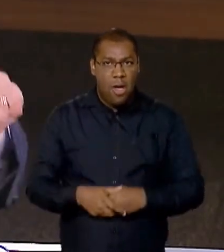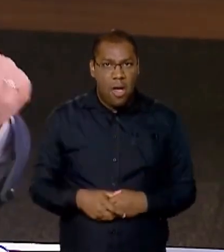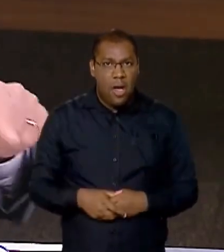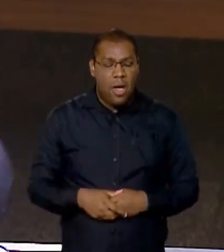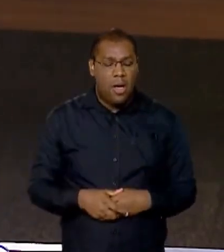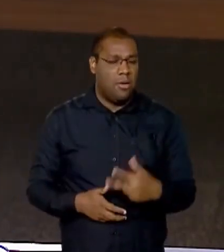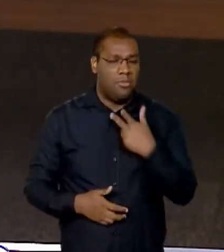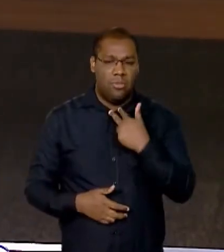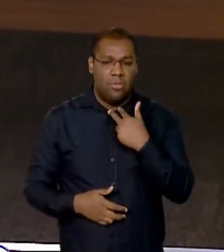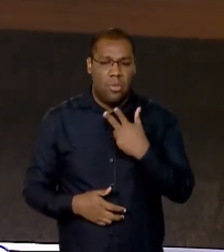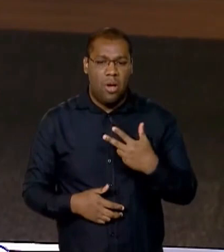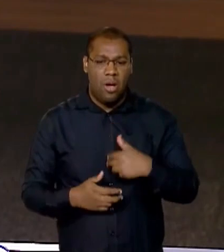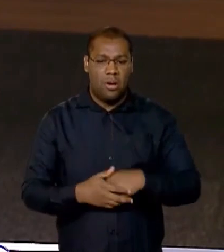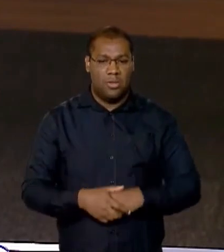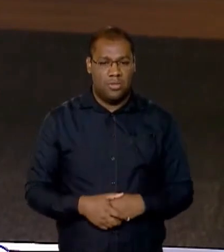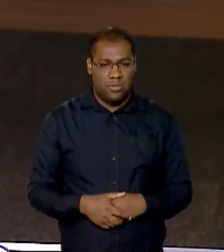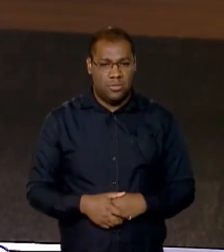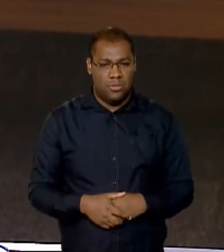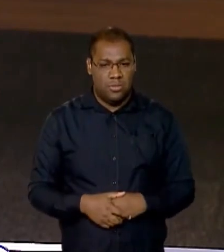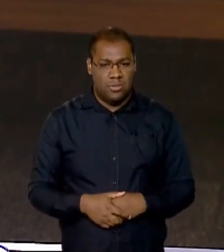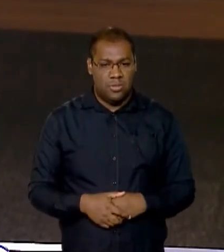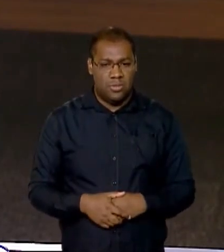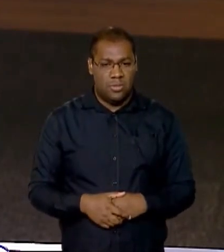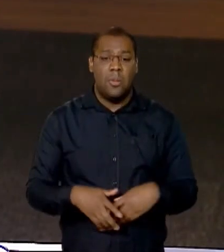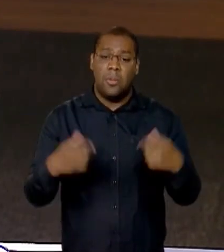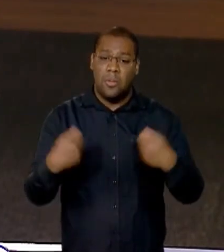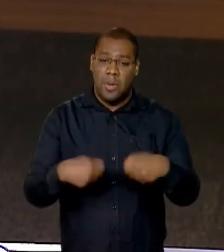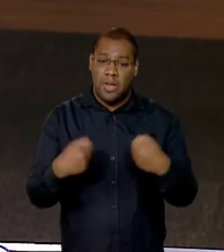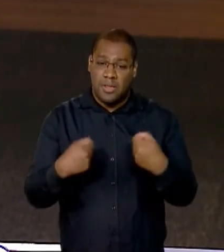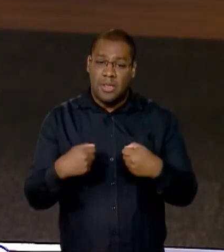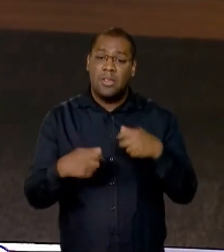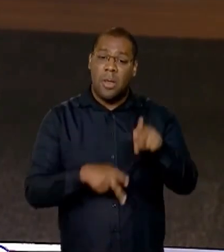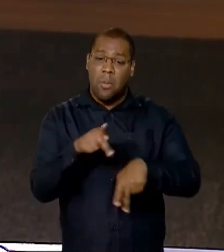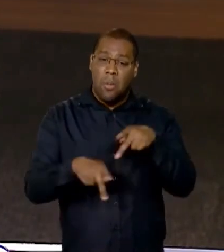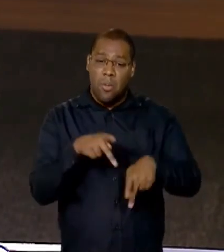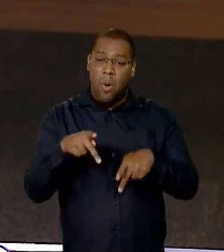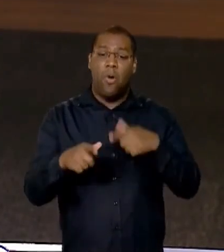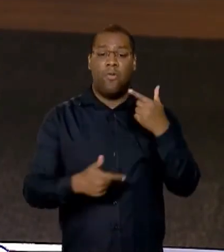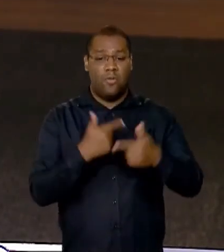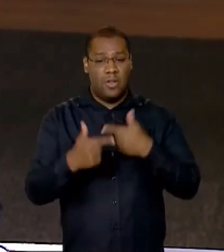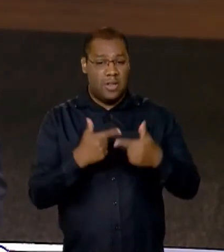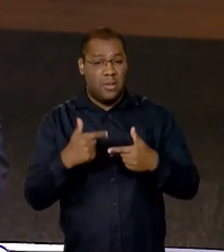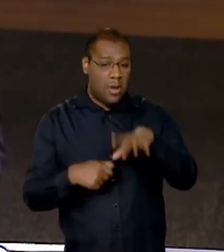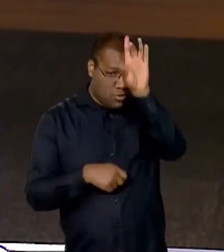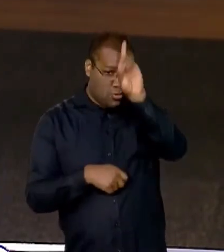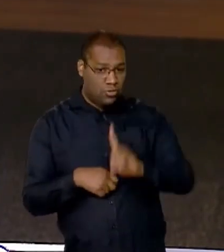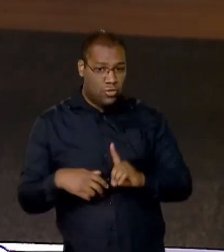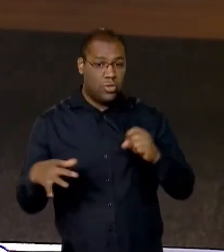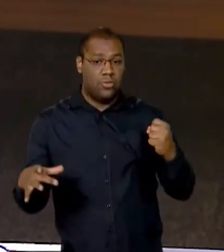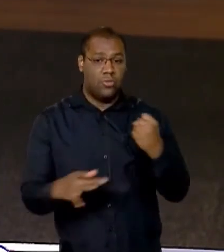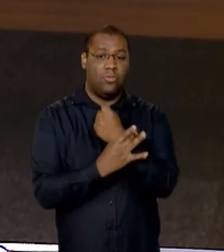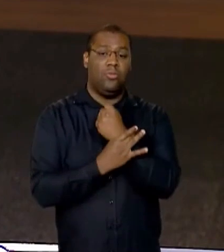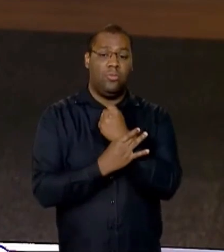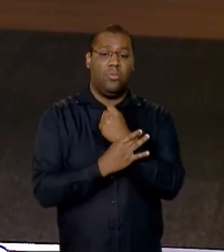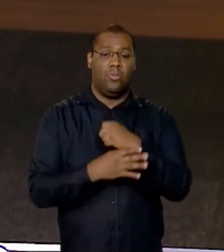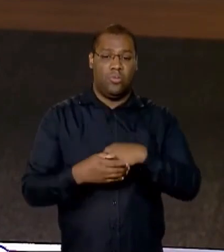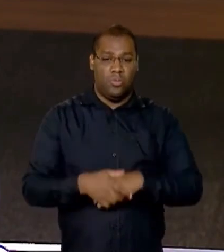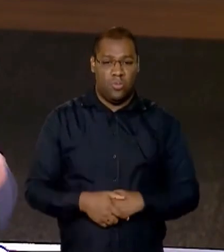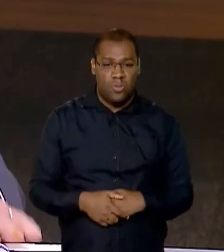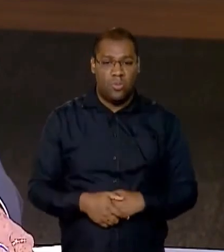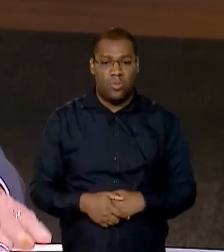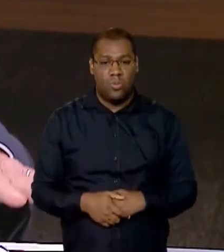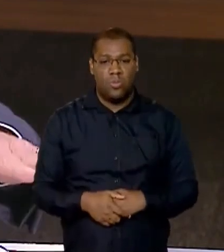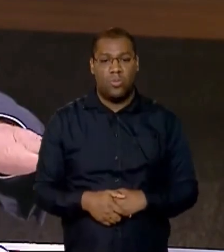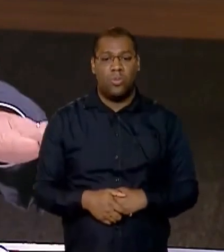desoneração para manter estabilidade dos trabalhadores então quando Nós entramos na Suprema corte